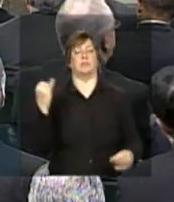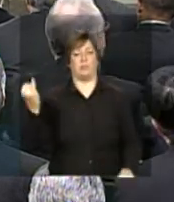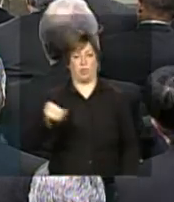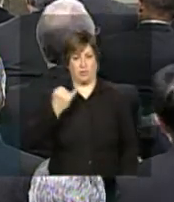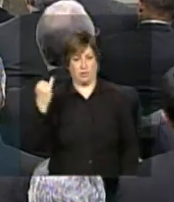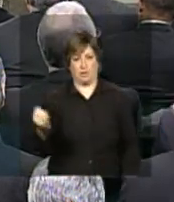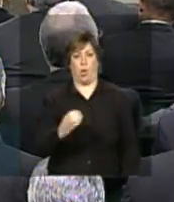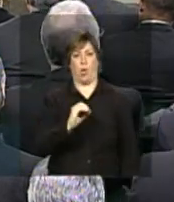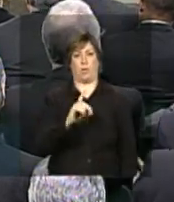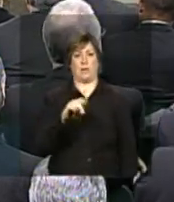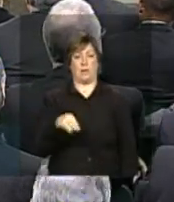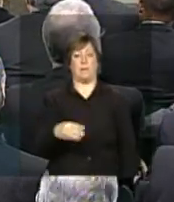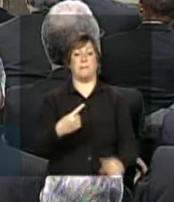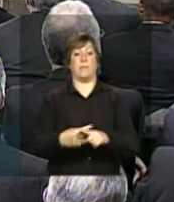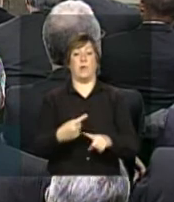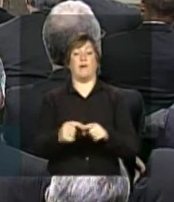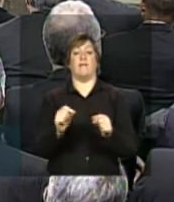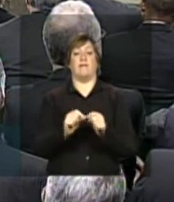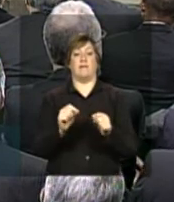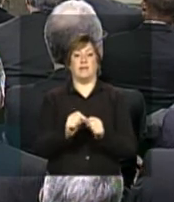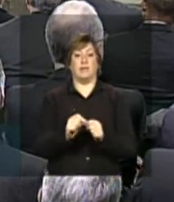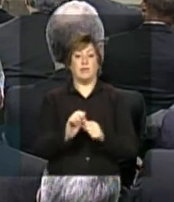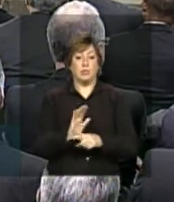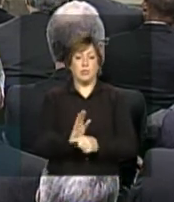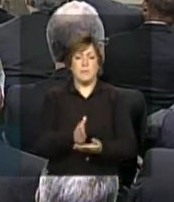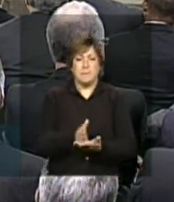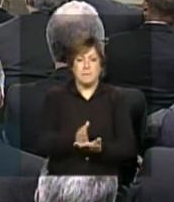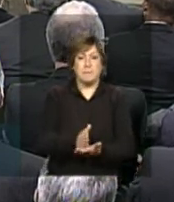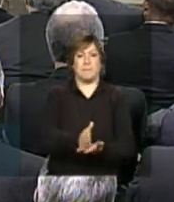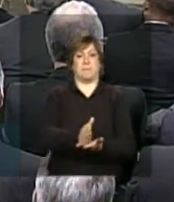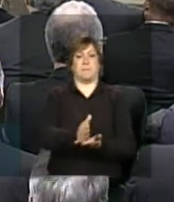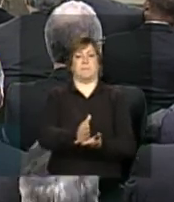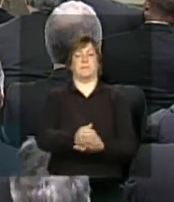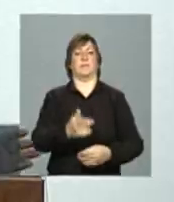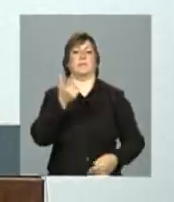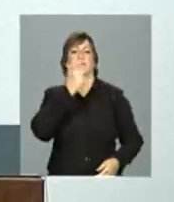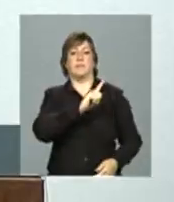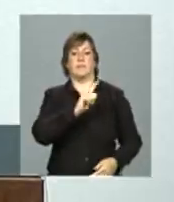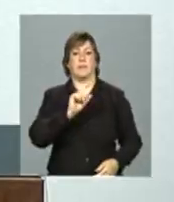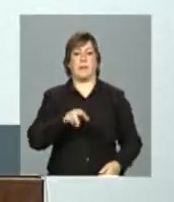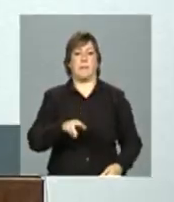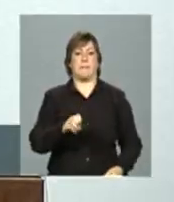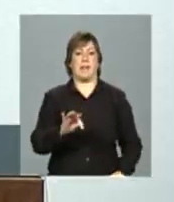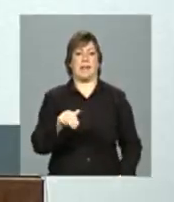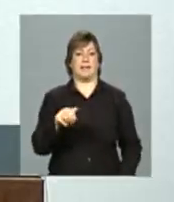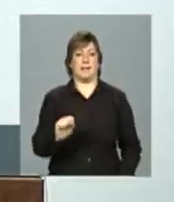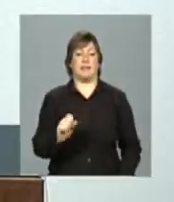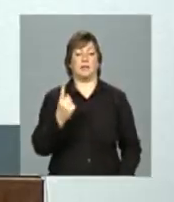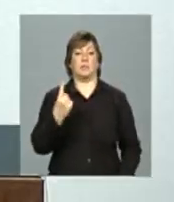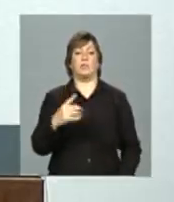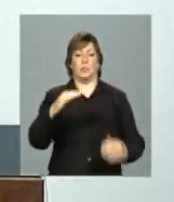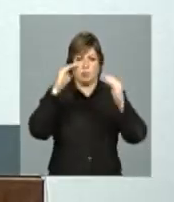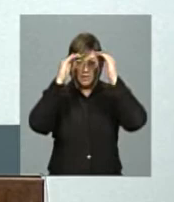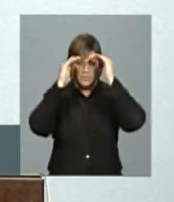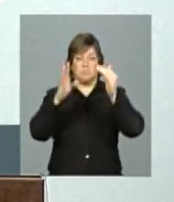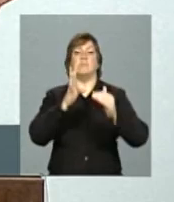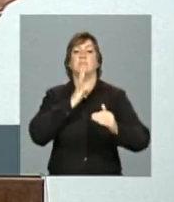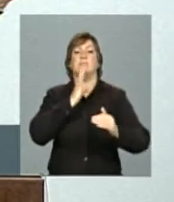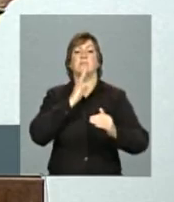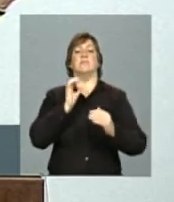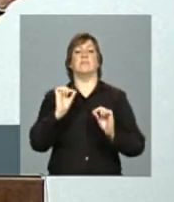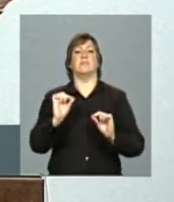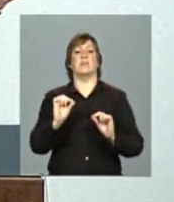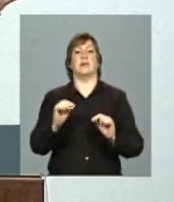porque construir metas para o mundo construiu um reconhecimento que